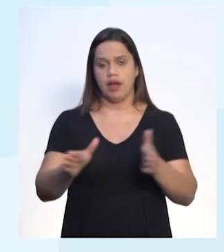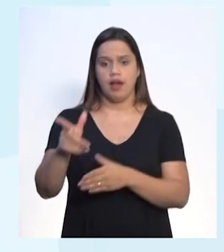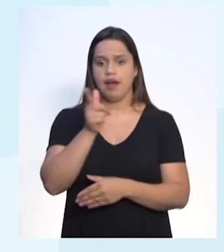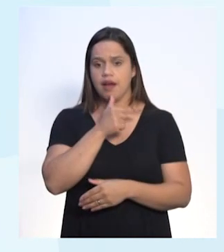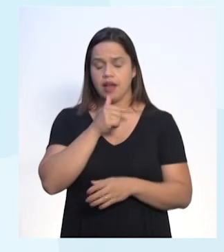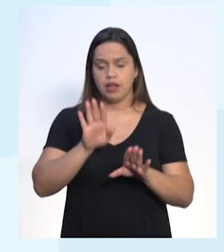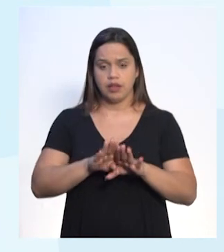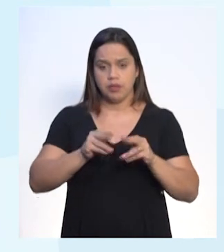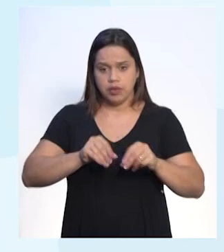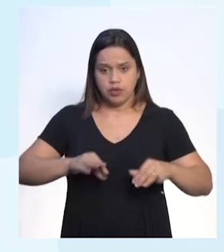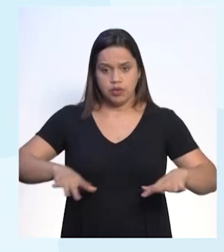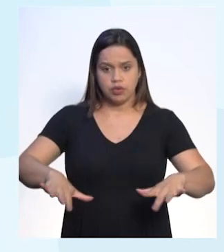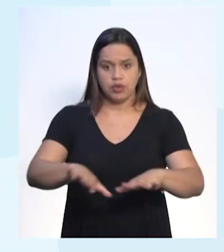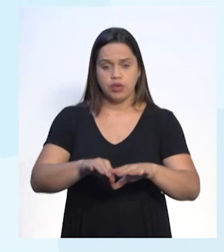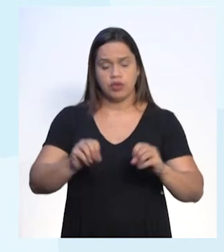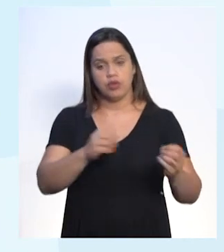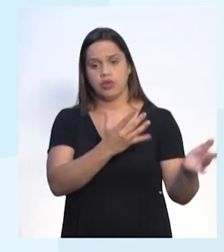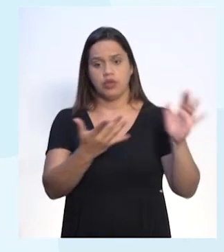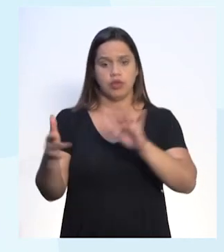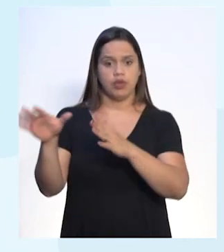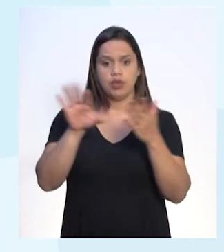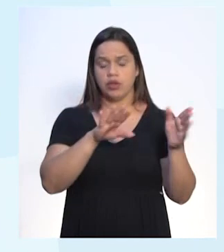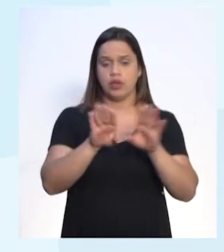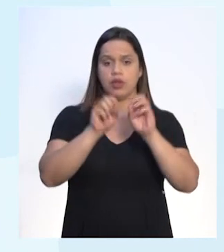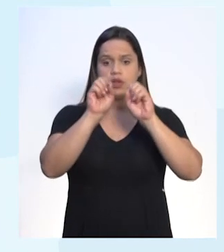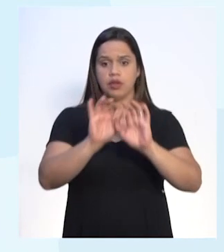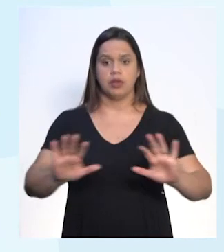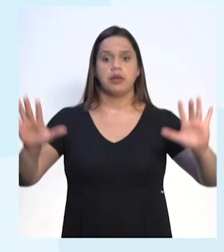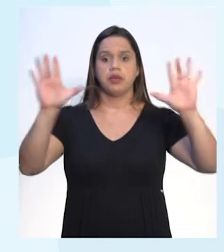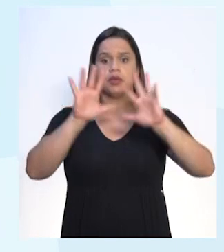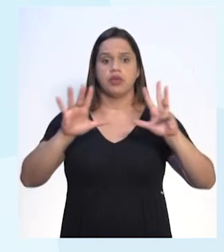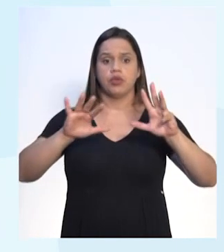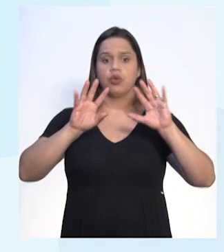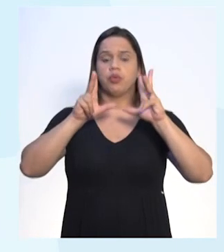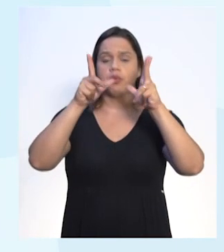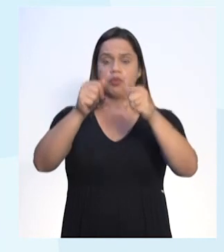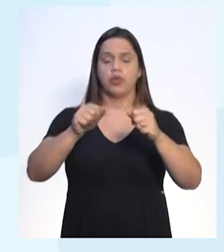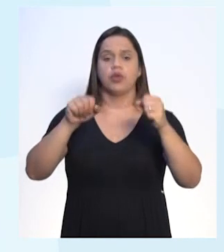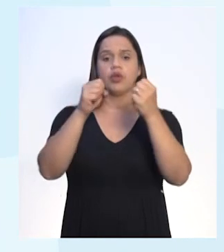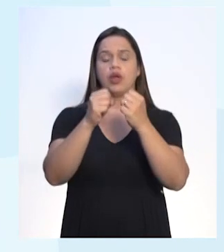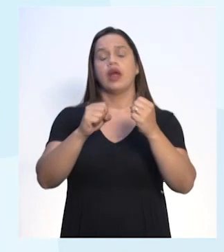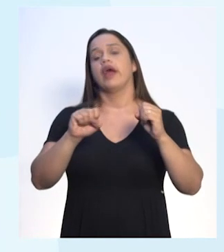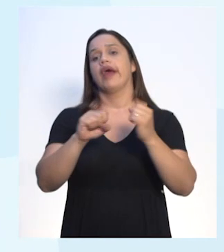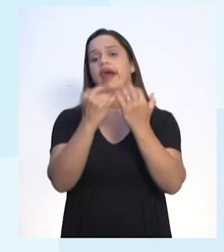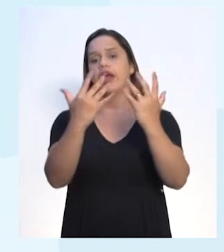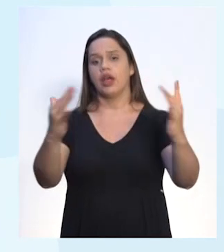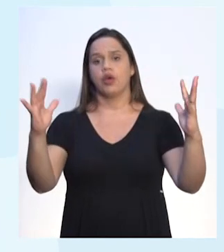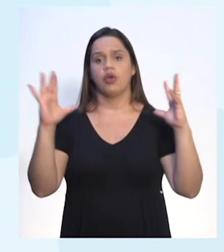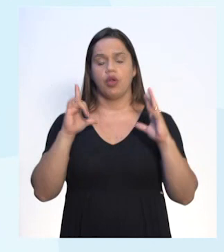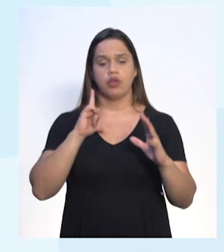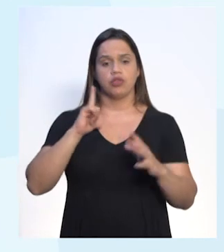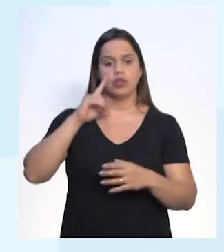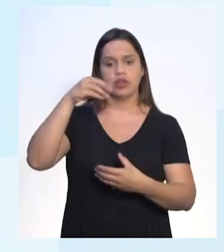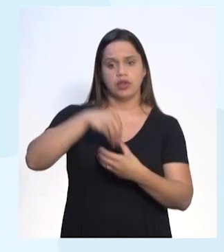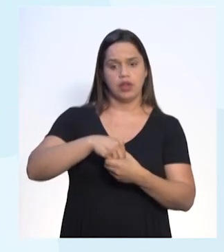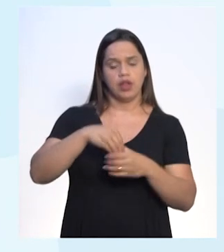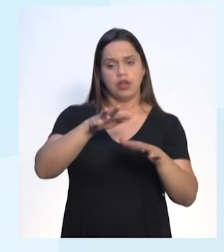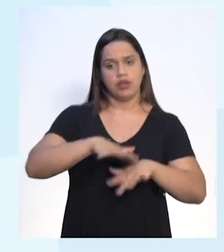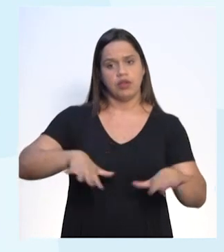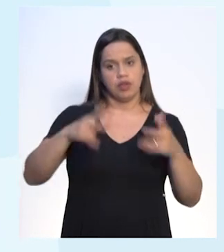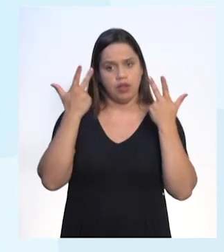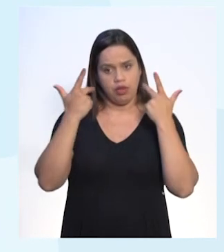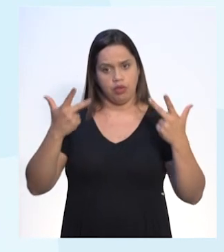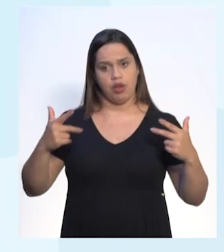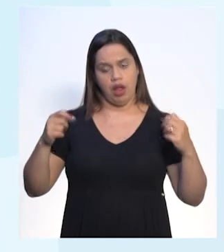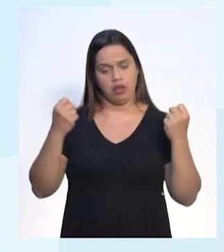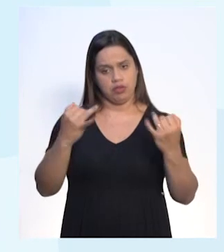do solo, do clima, das paisagens e de todos os processos ecológicos pertinentes aos ecossistemas